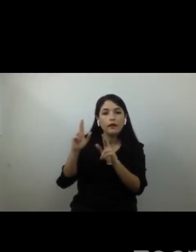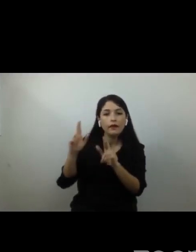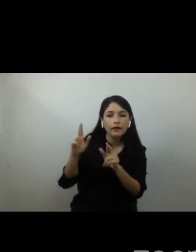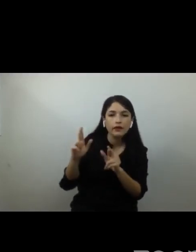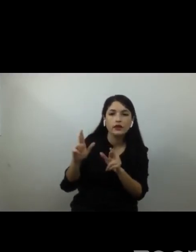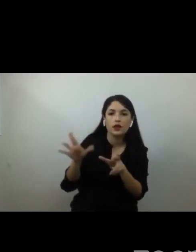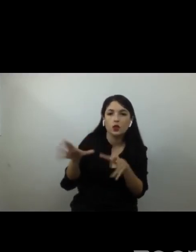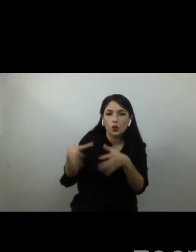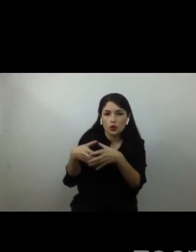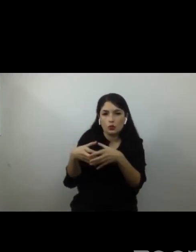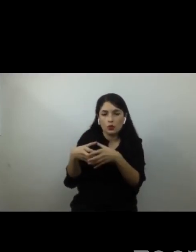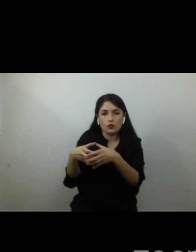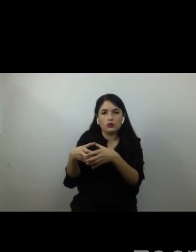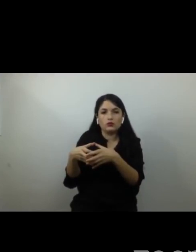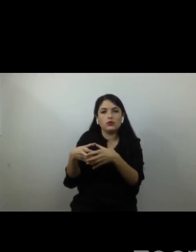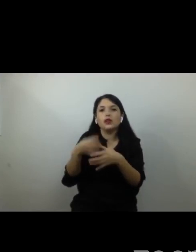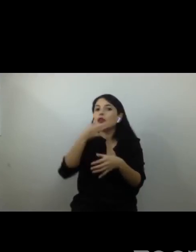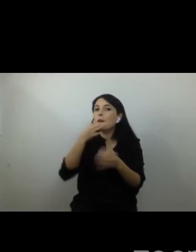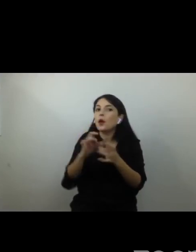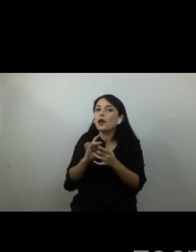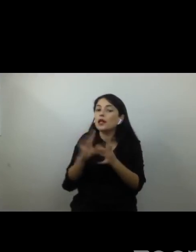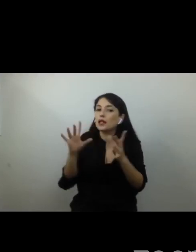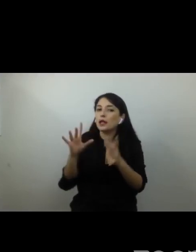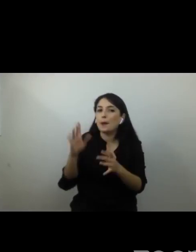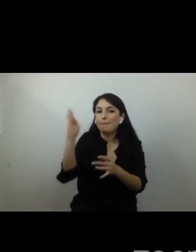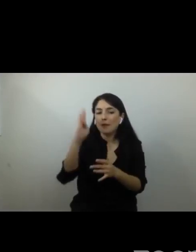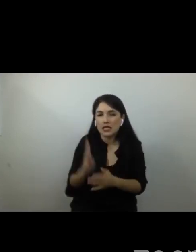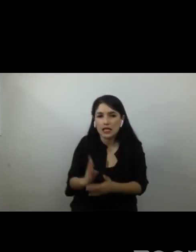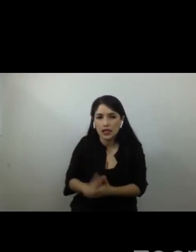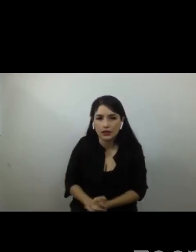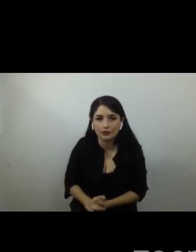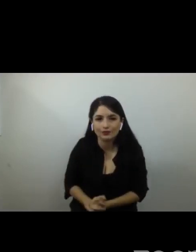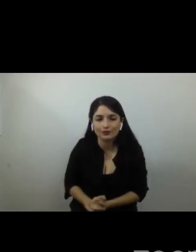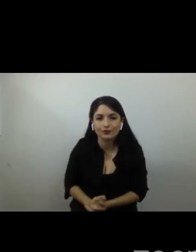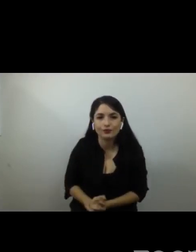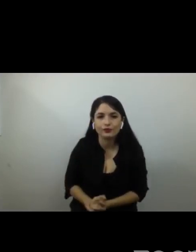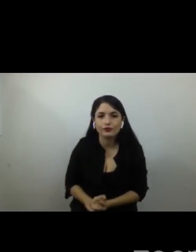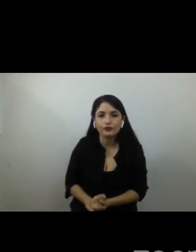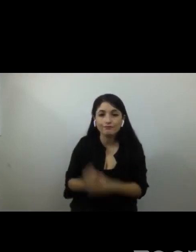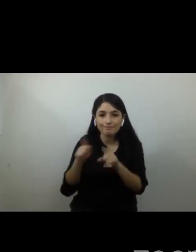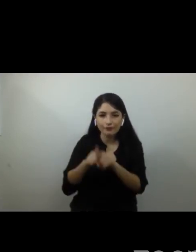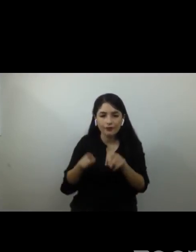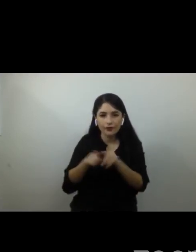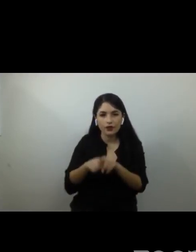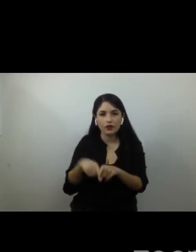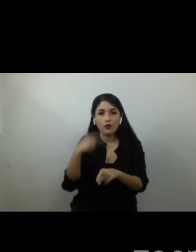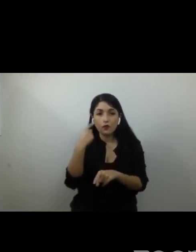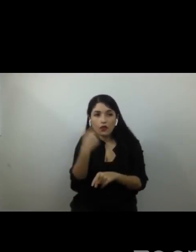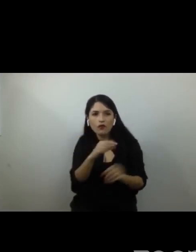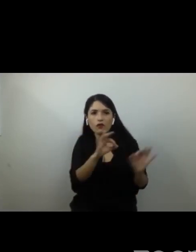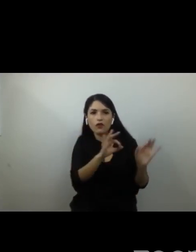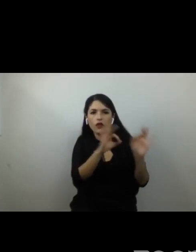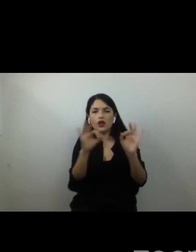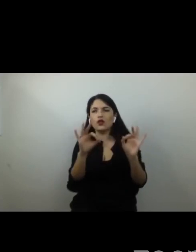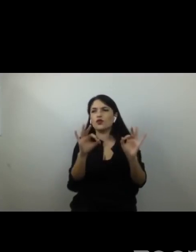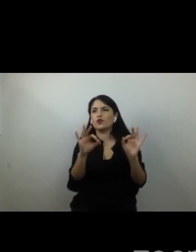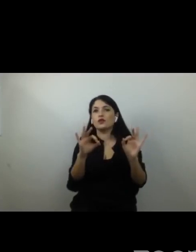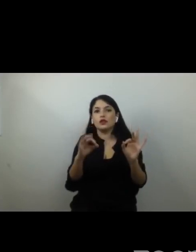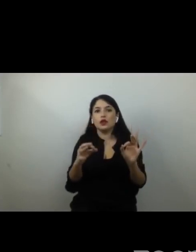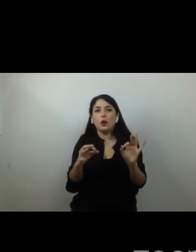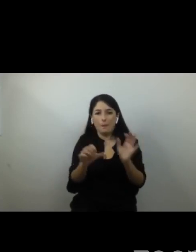democrático brasileiro. Quero dizer inicialmente que eu vi o vídeo, também me comovi com a Gabriela, o